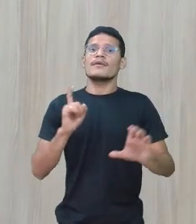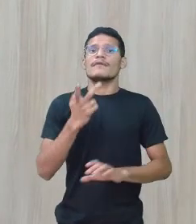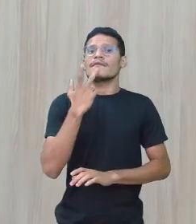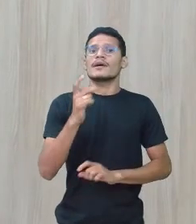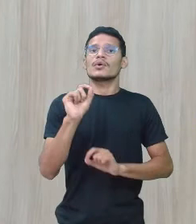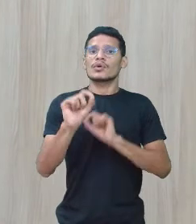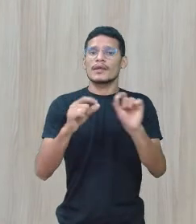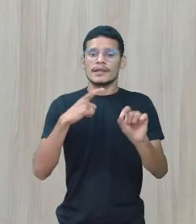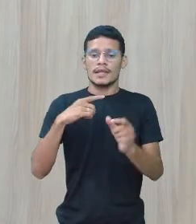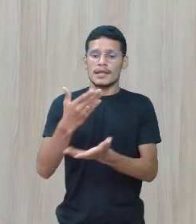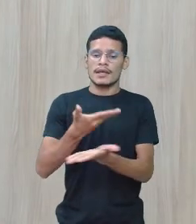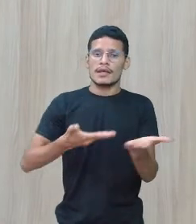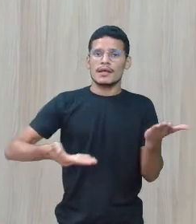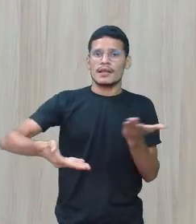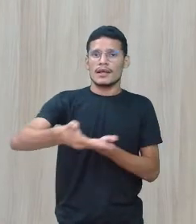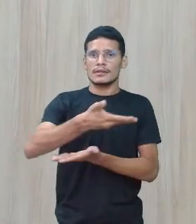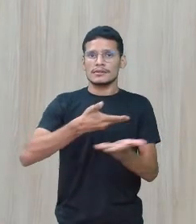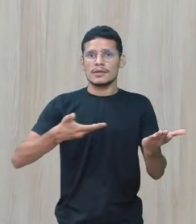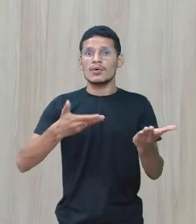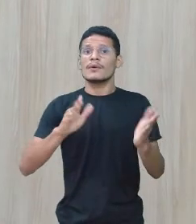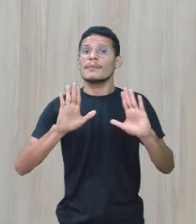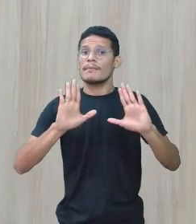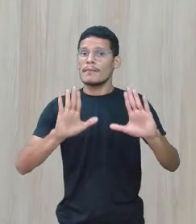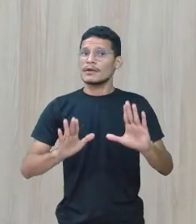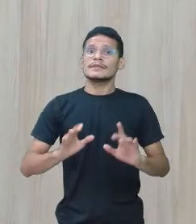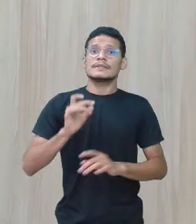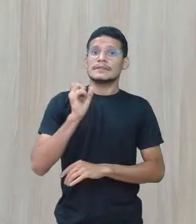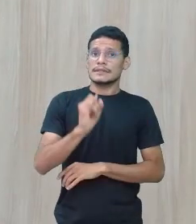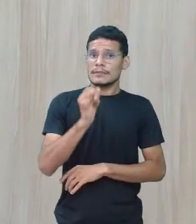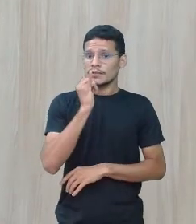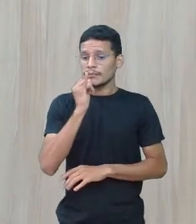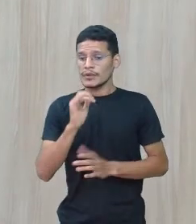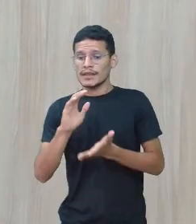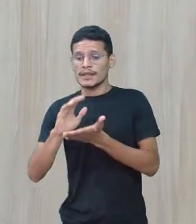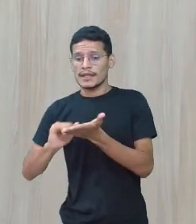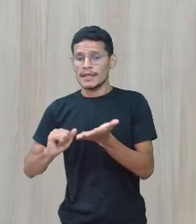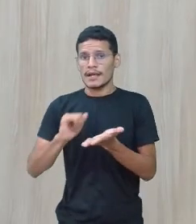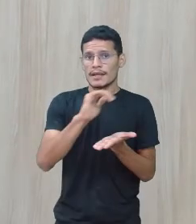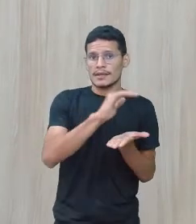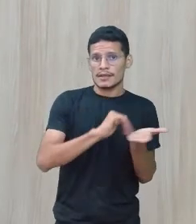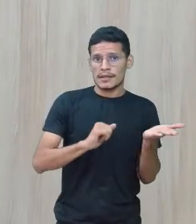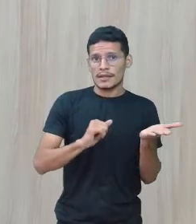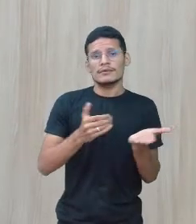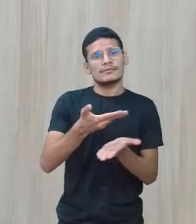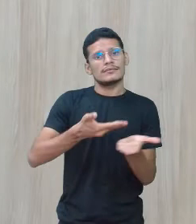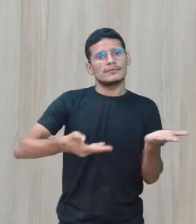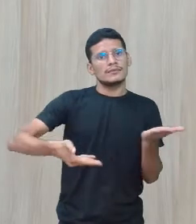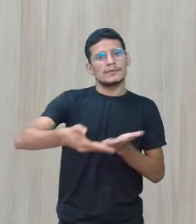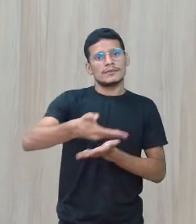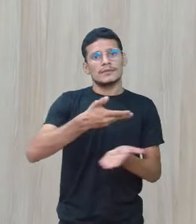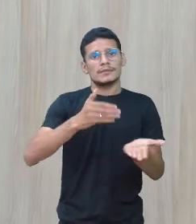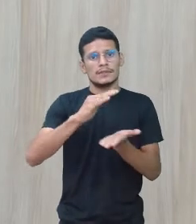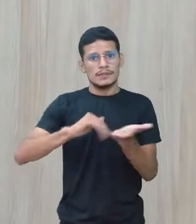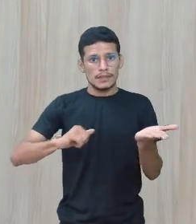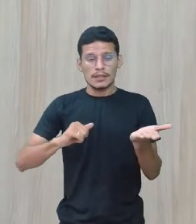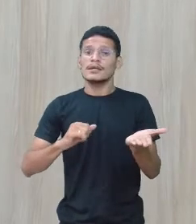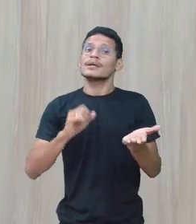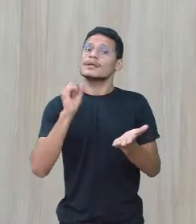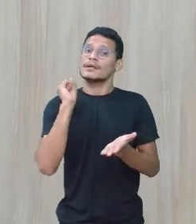estão relacionadas, mas se você tira uma ou a outra, a gente mantém o